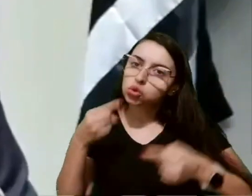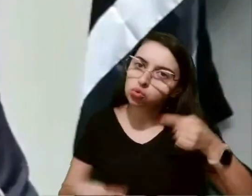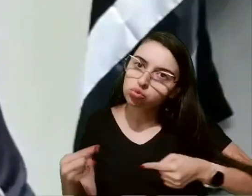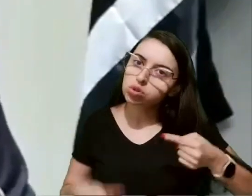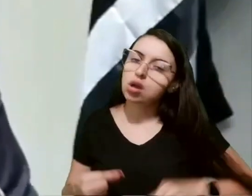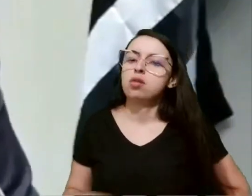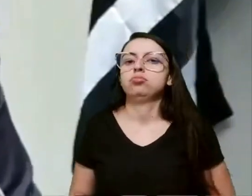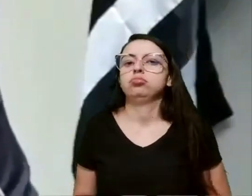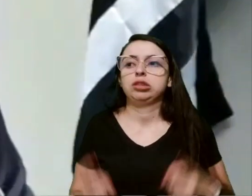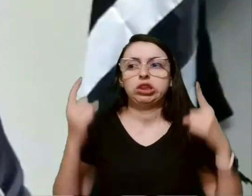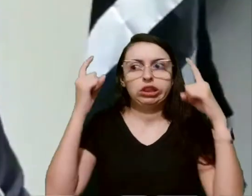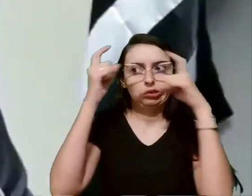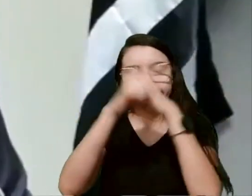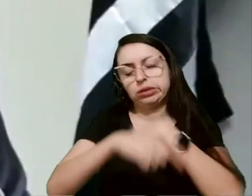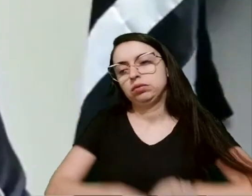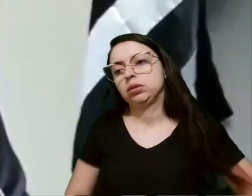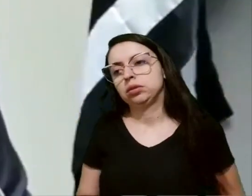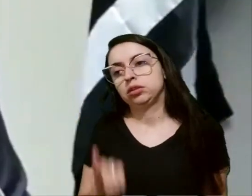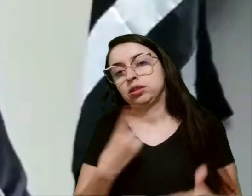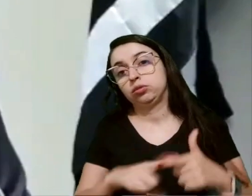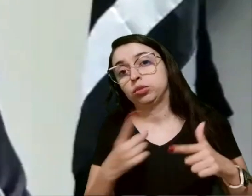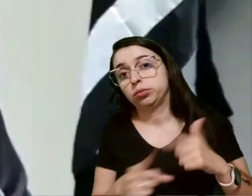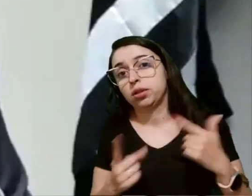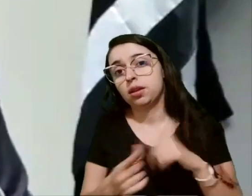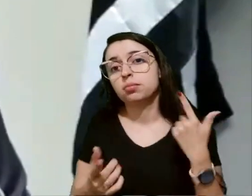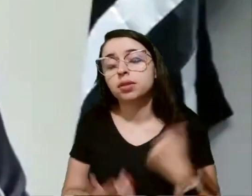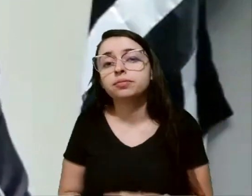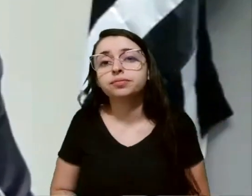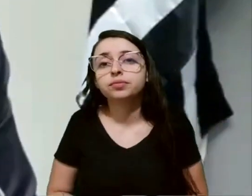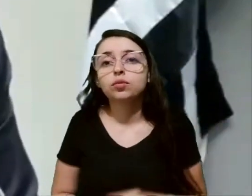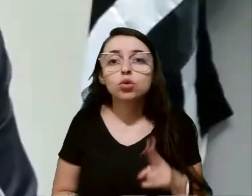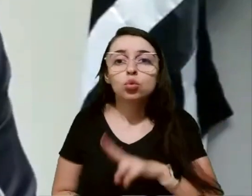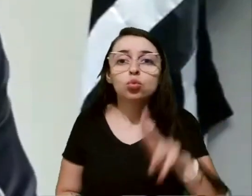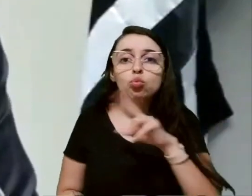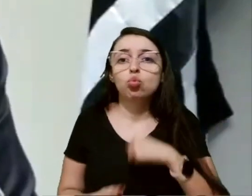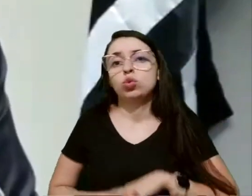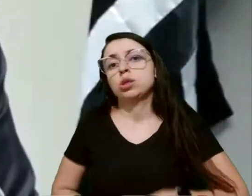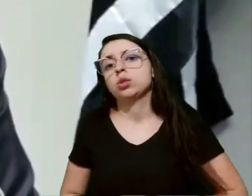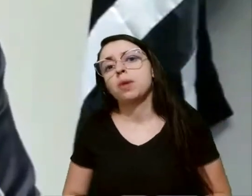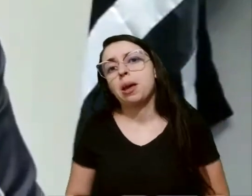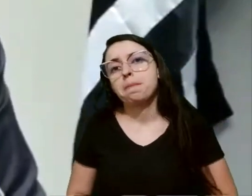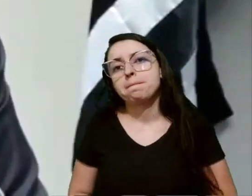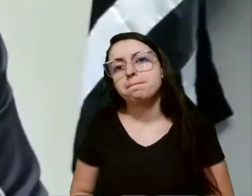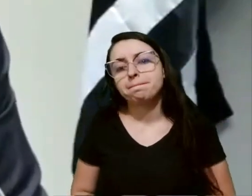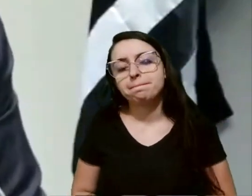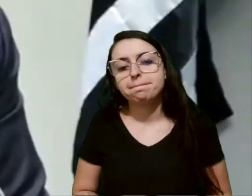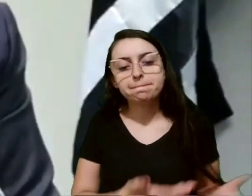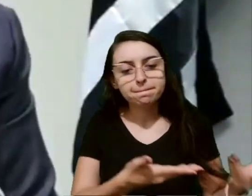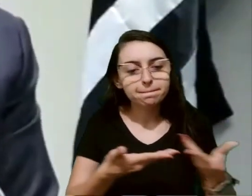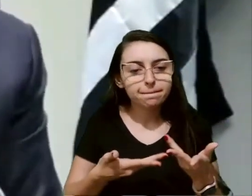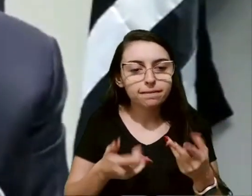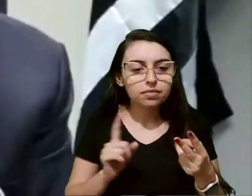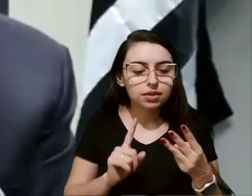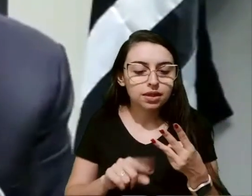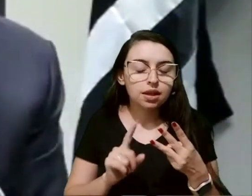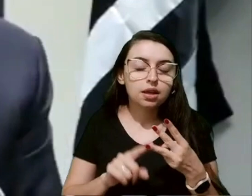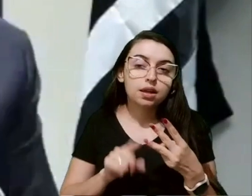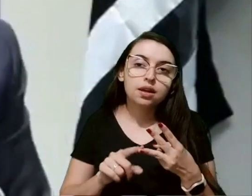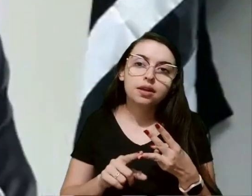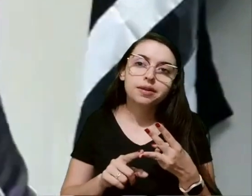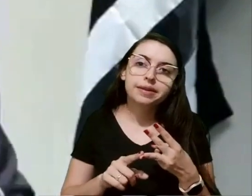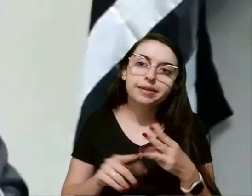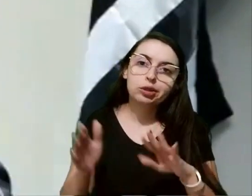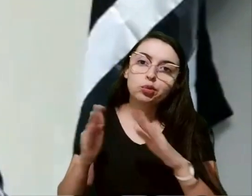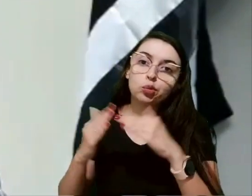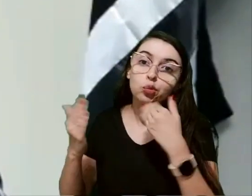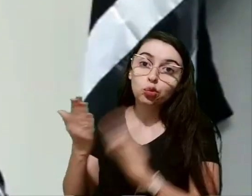discussão por trás muito complicada, do ponto de vista principiológico, de funcionalidade do direito, né. E aí chega a questão da especialização. Quer